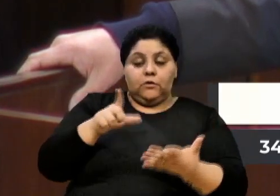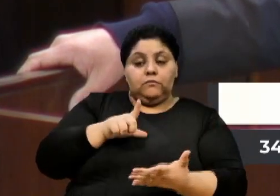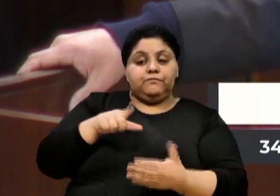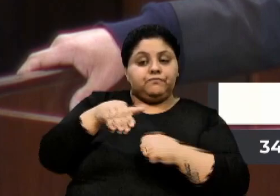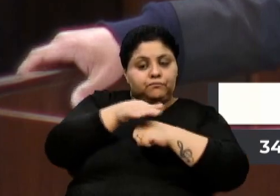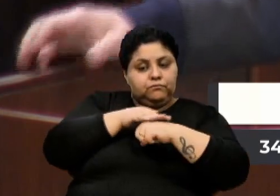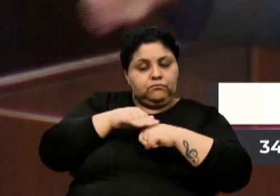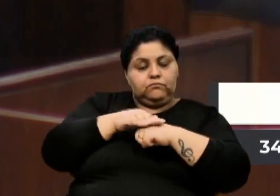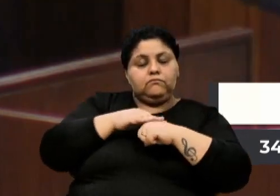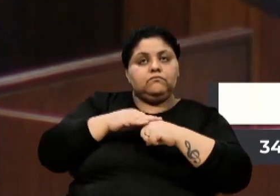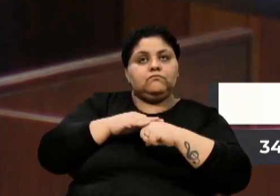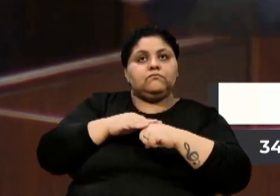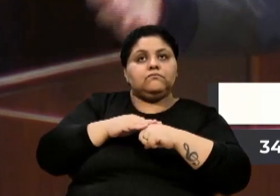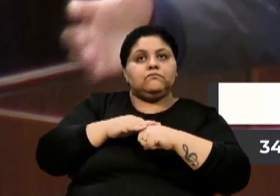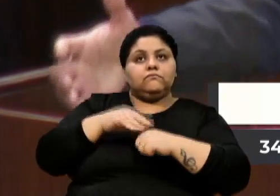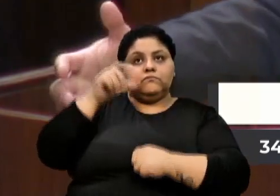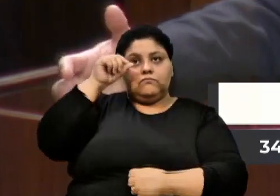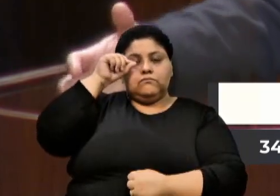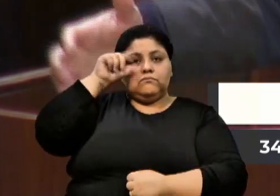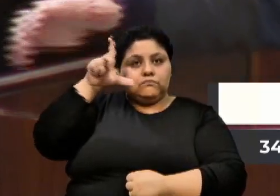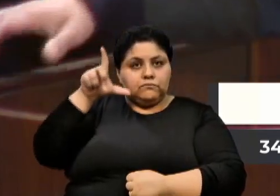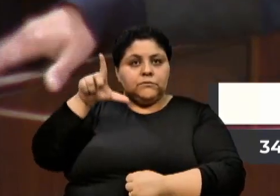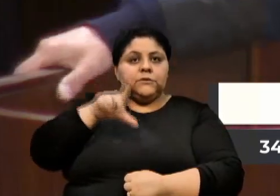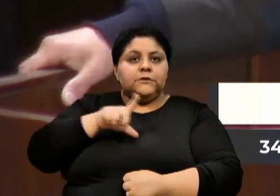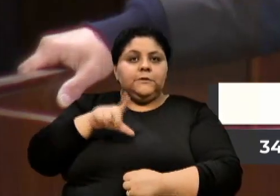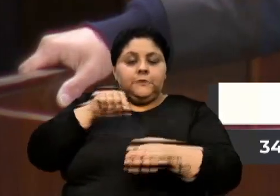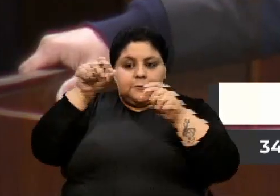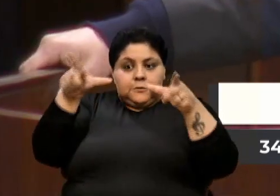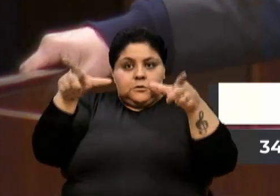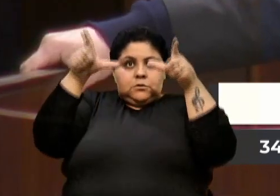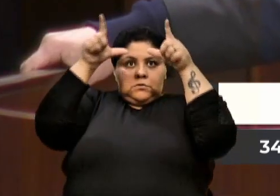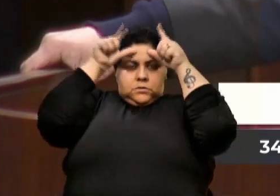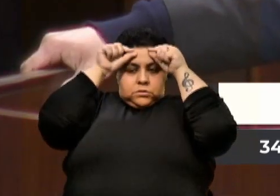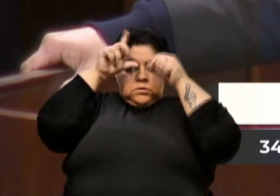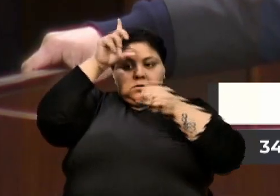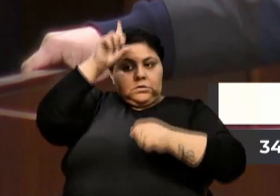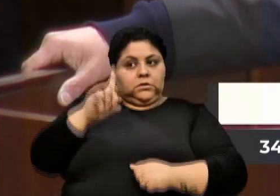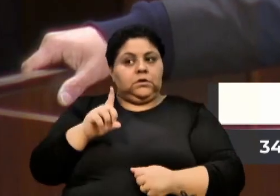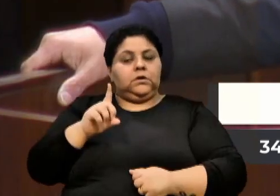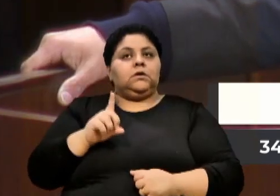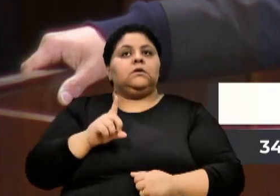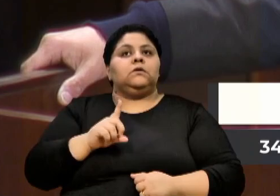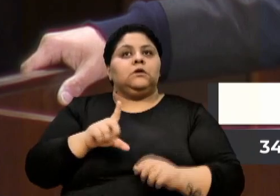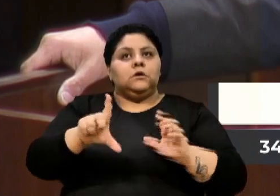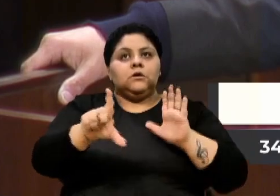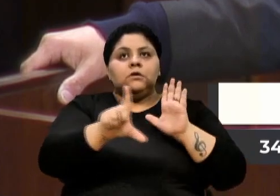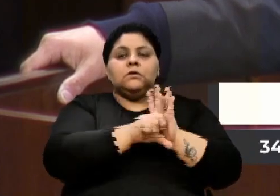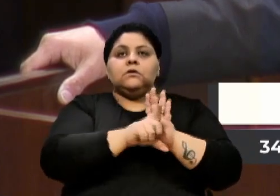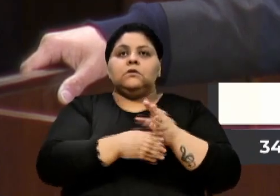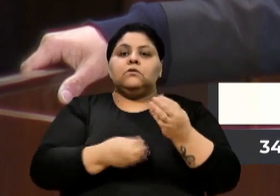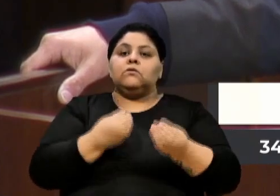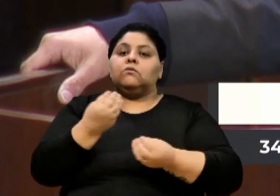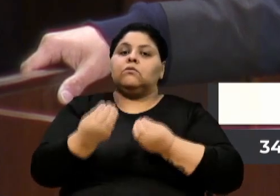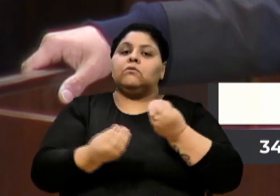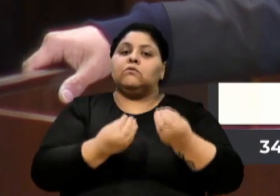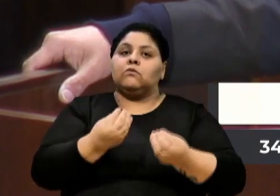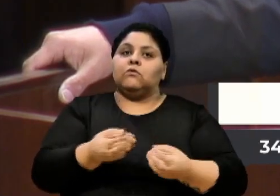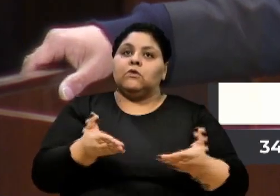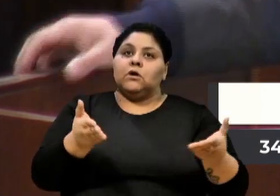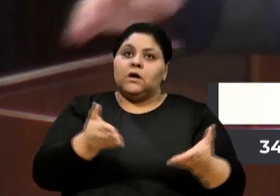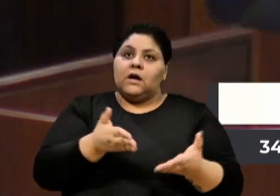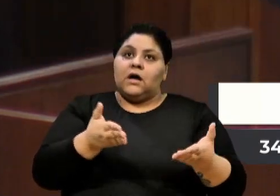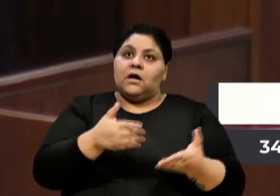nesse segmento de direitos, de legalidades, para, em conjunto, nós ter que acharmos forma. Do jeito que está, eu acho